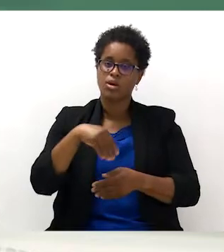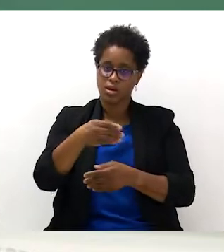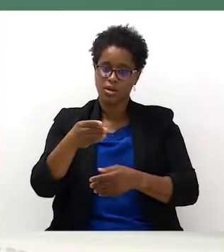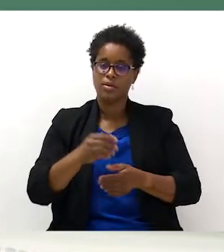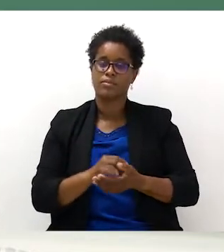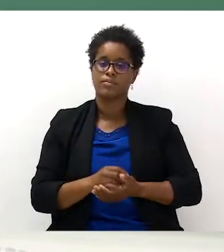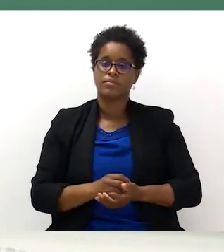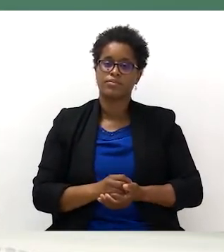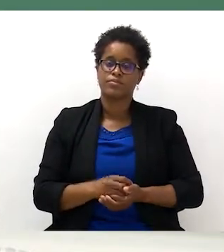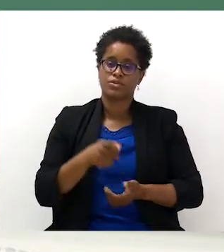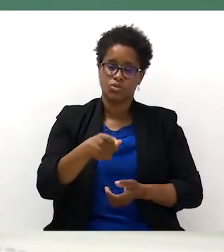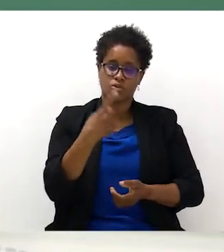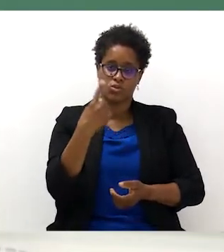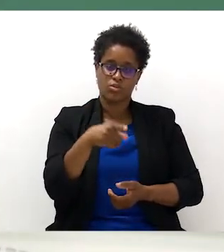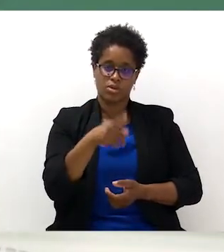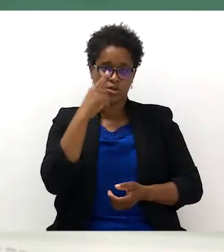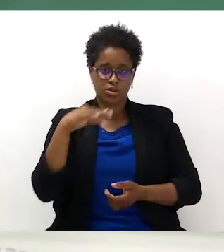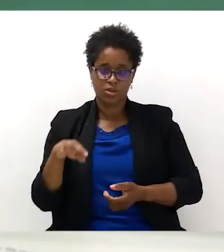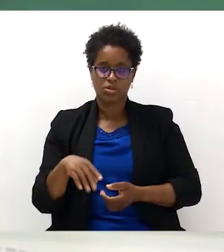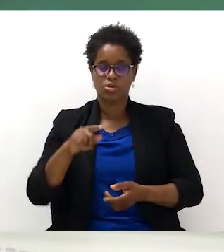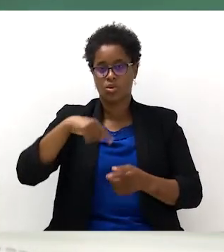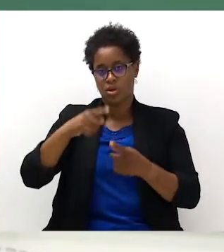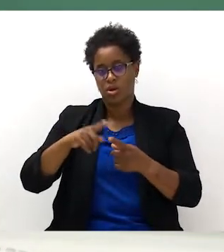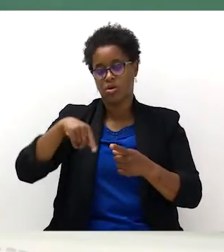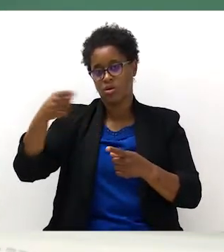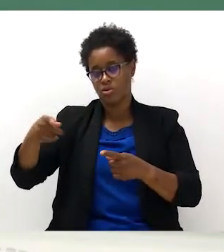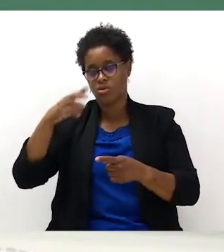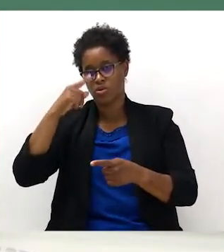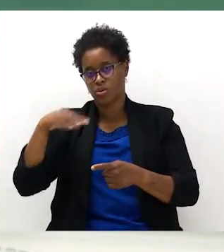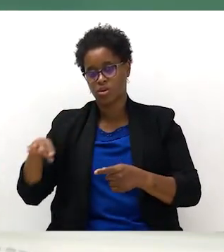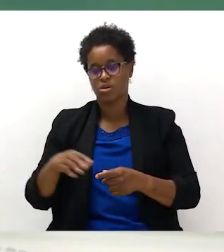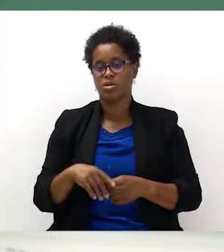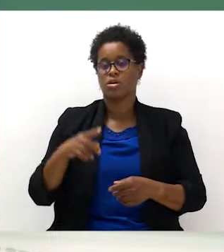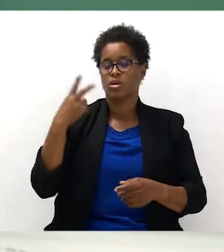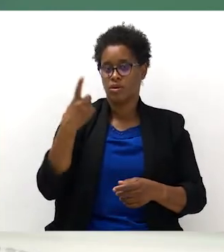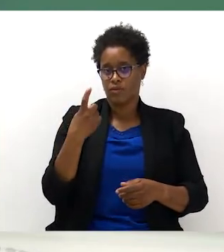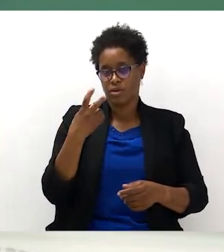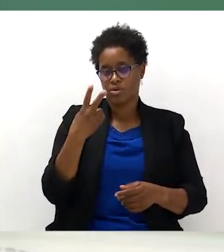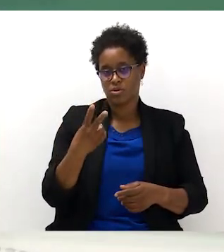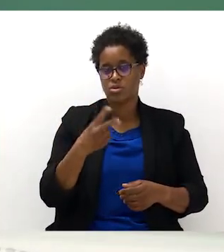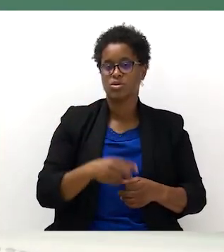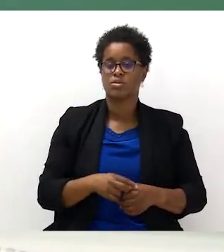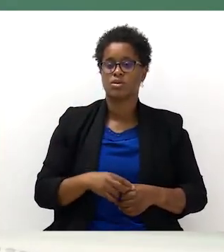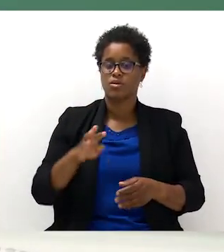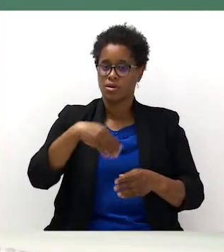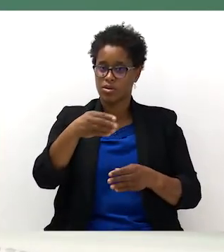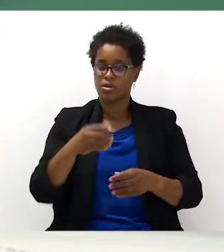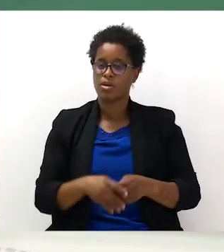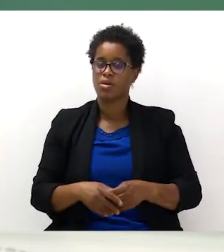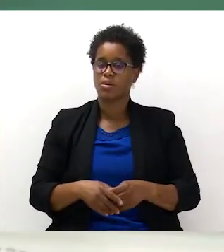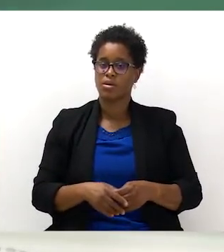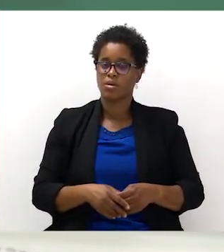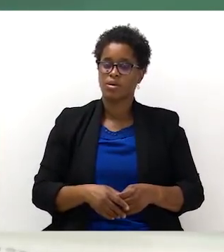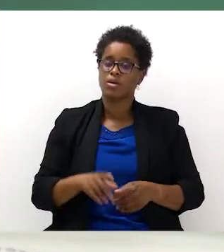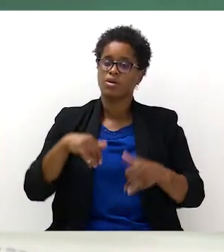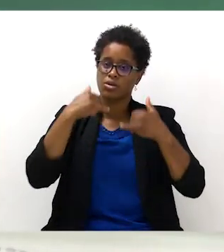distribuir. Vem para este menino e o outro vai para outro menino. Ainda temos 2. Vamos ainda distribuir para ele